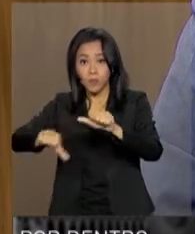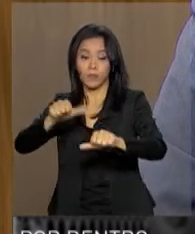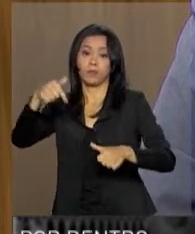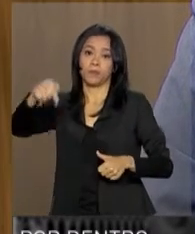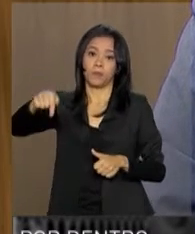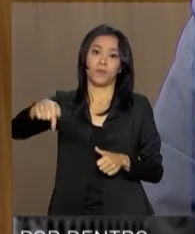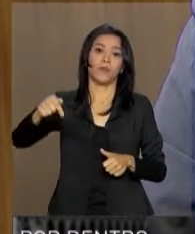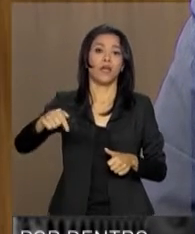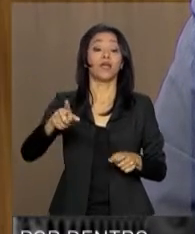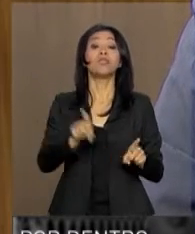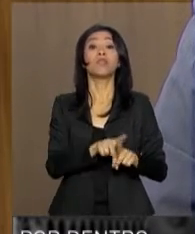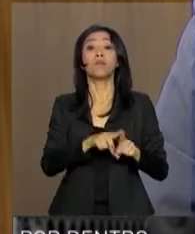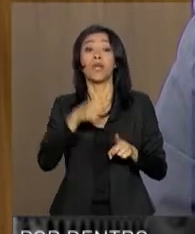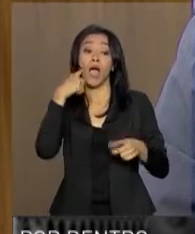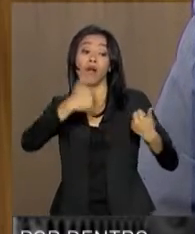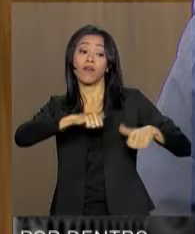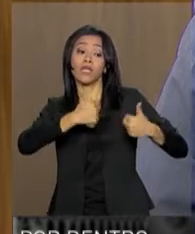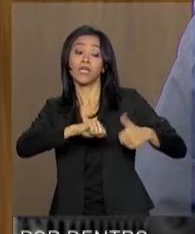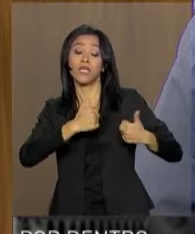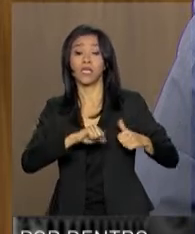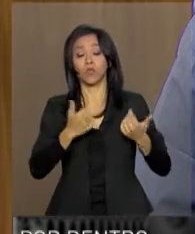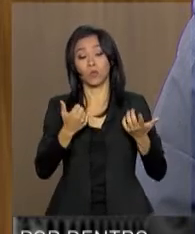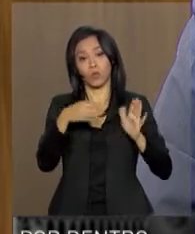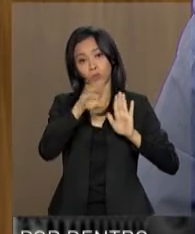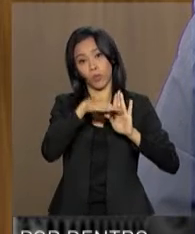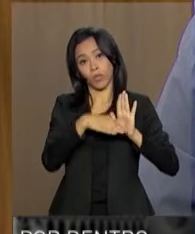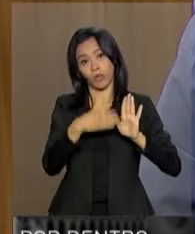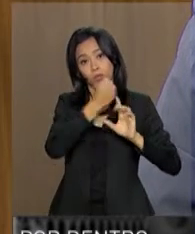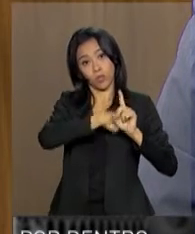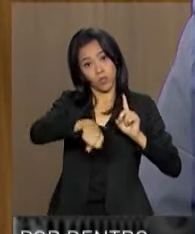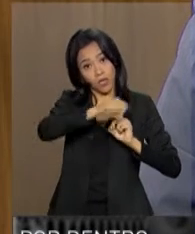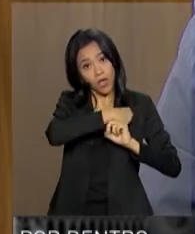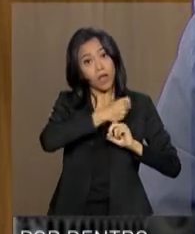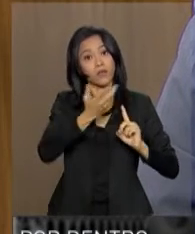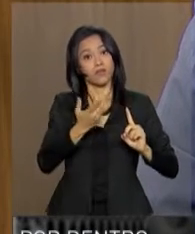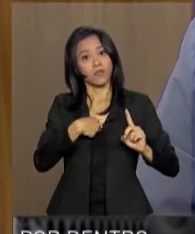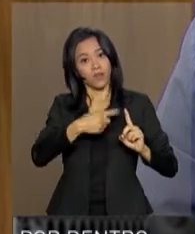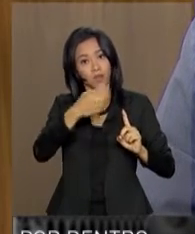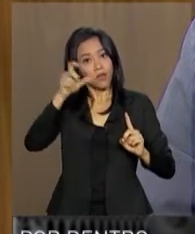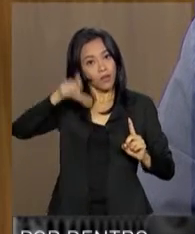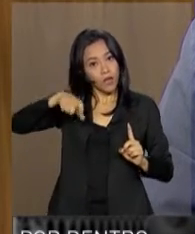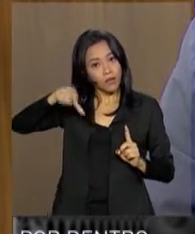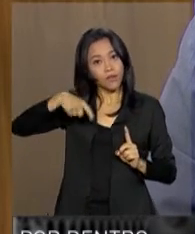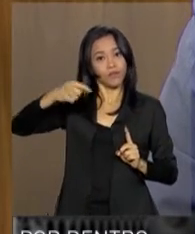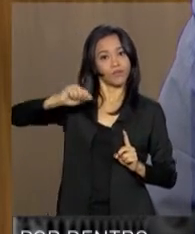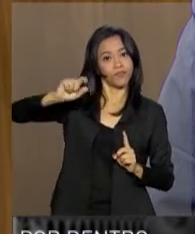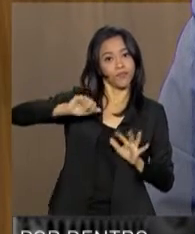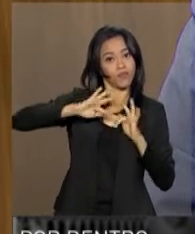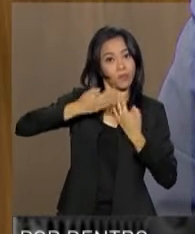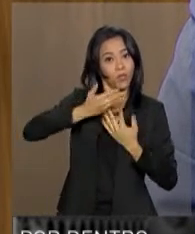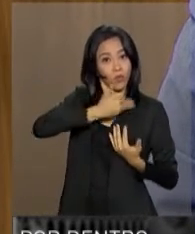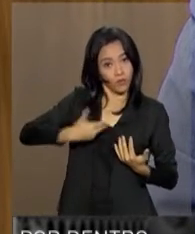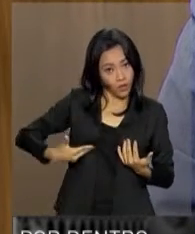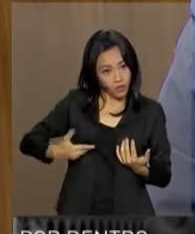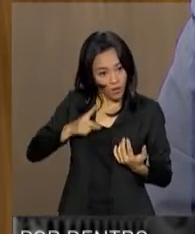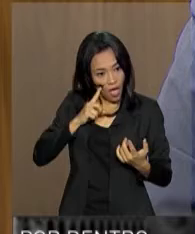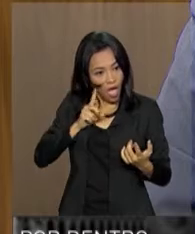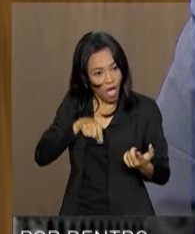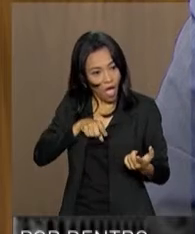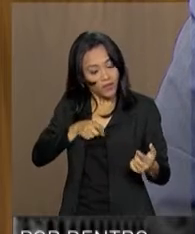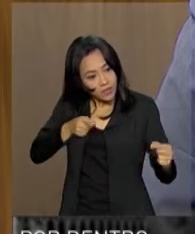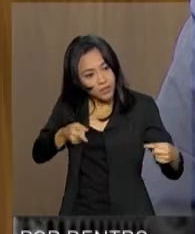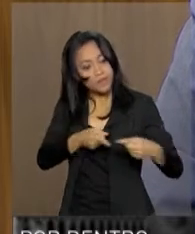dos programas sociais e as pessoas que estão recebendo os programas sociais efetivamente são aquelas que deveriam estar recebendo então isso cria uma